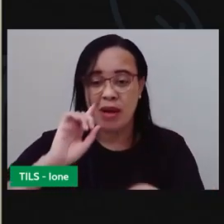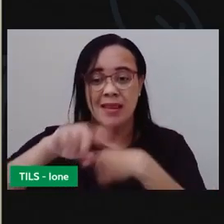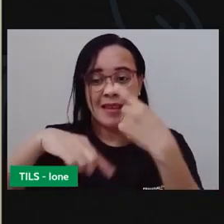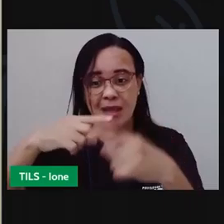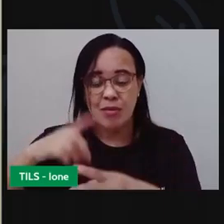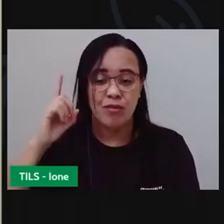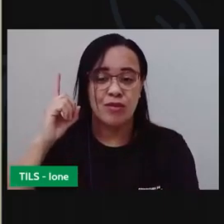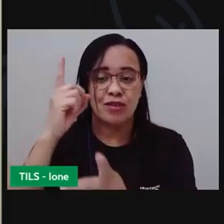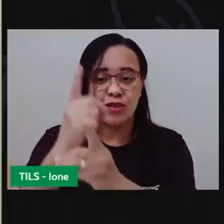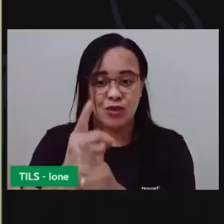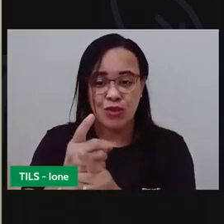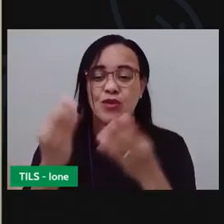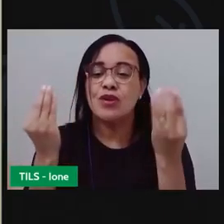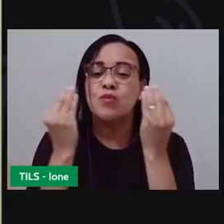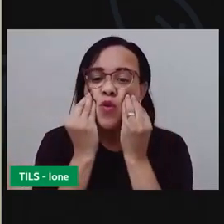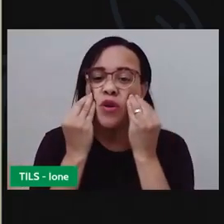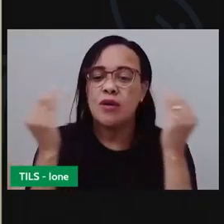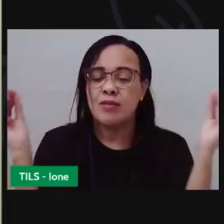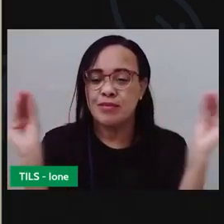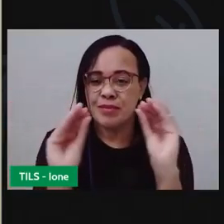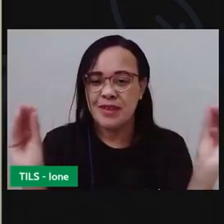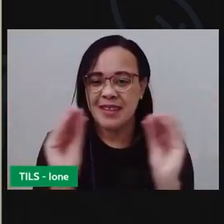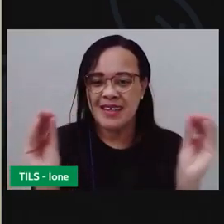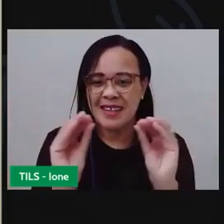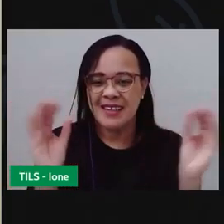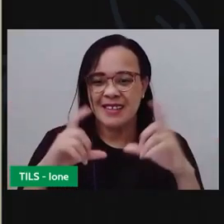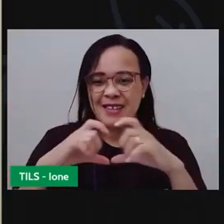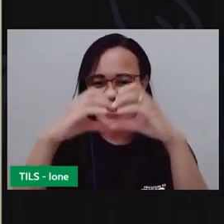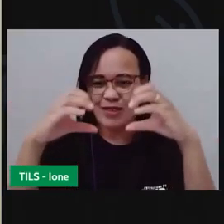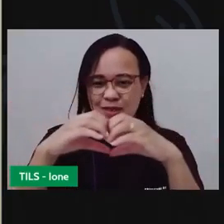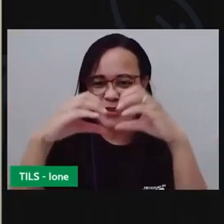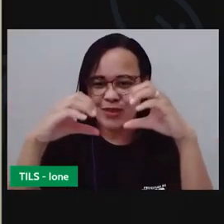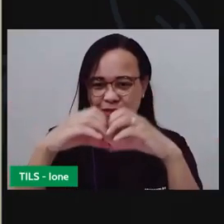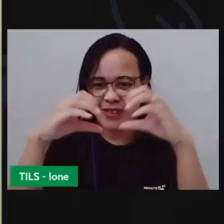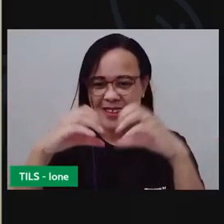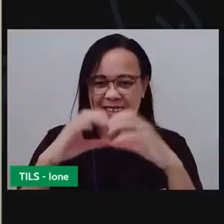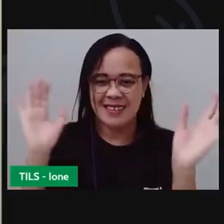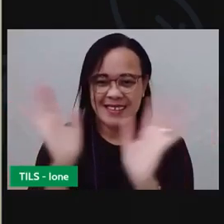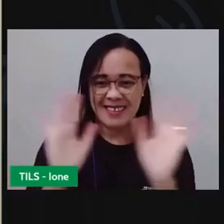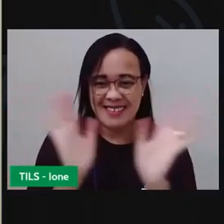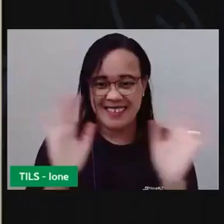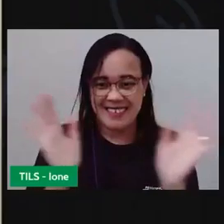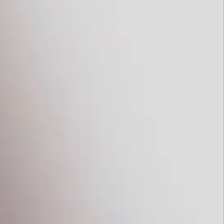encontro. Beijo grande no coração. Até mais.